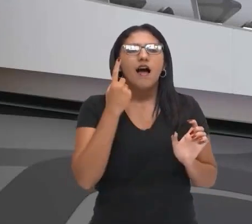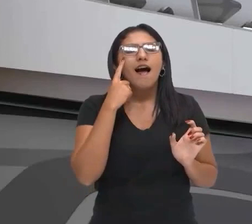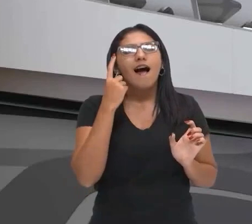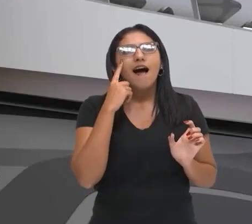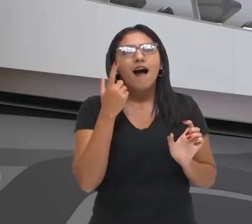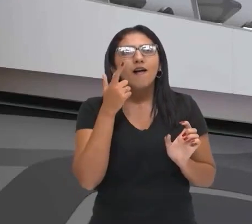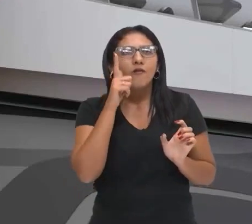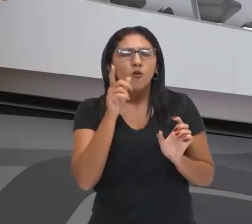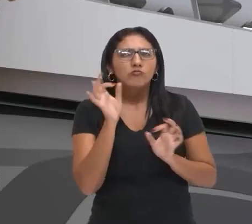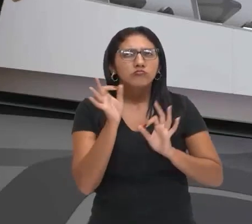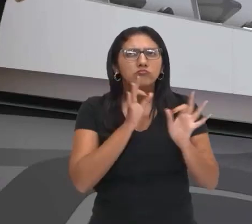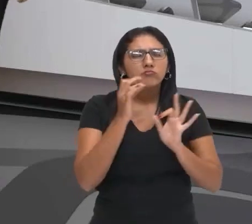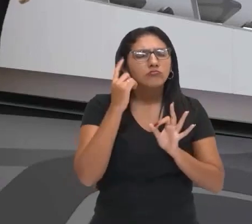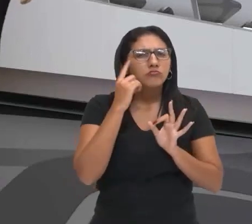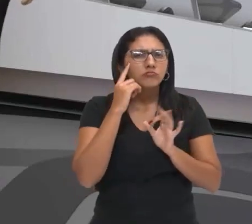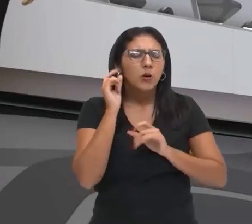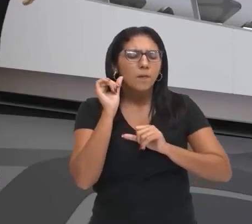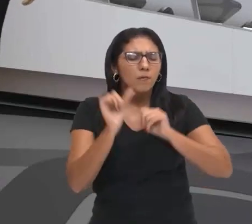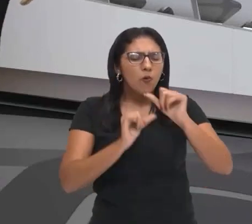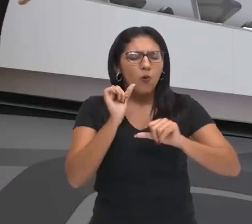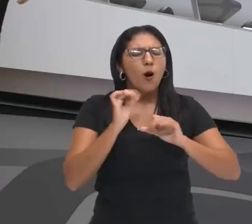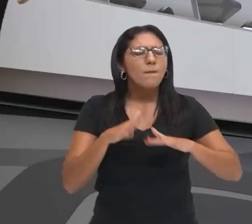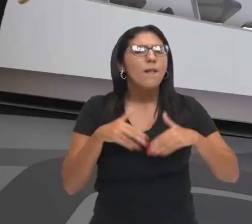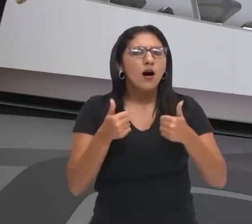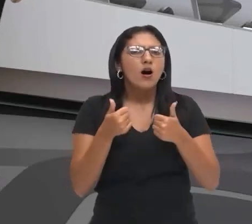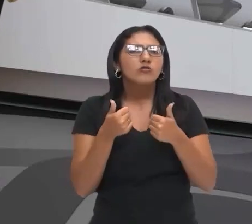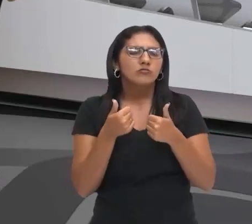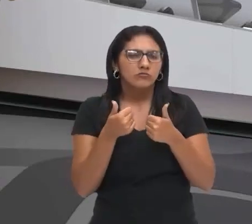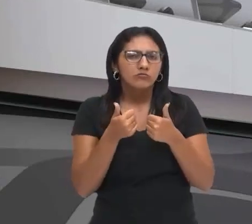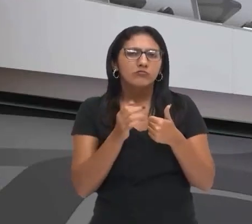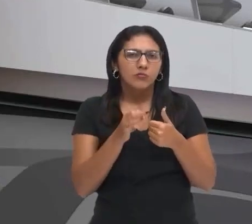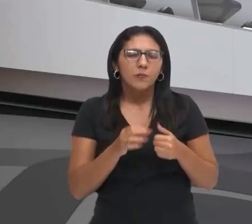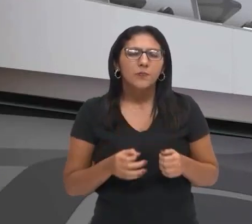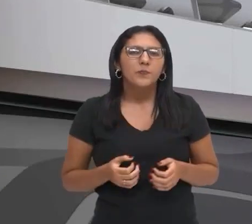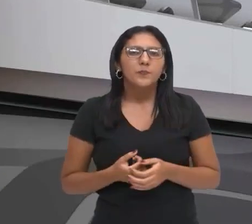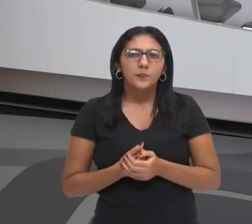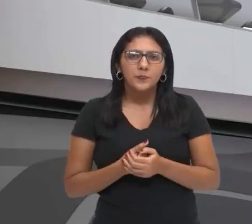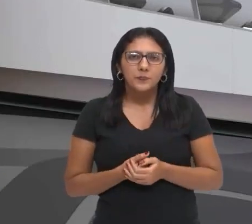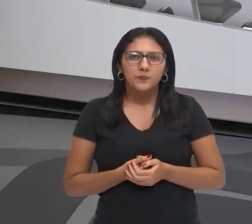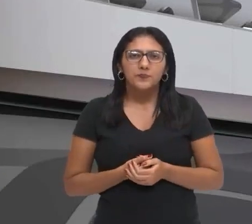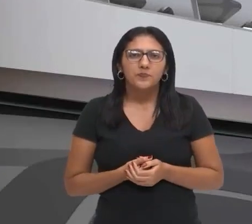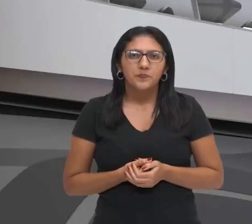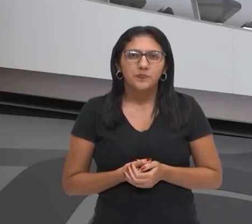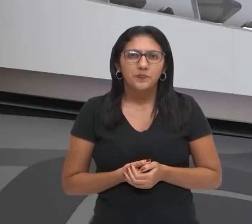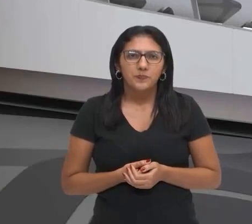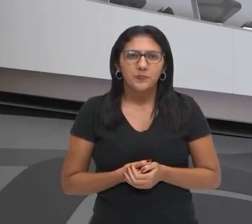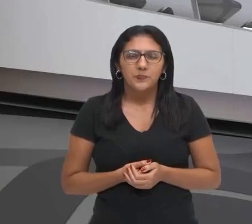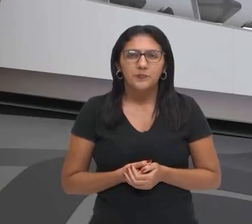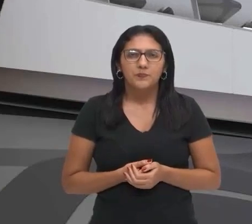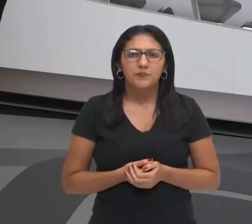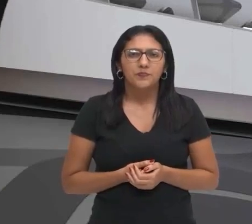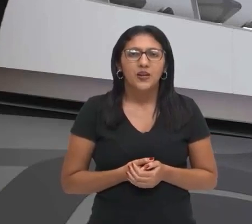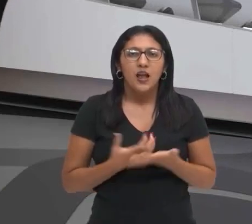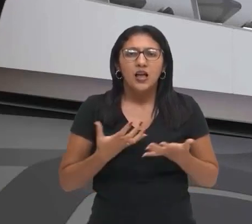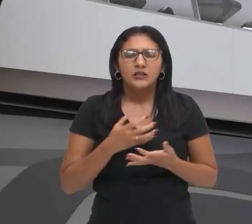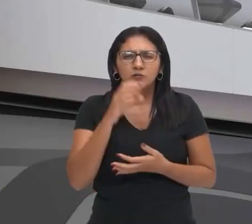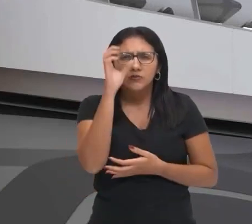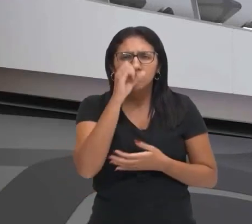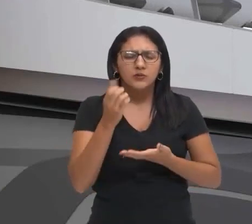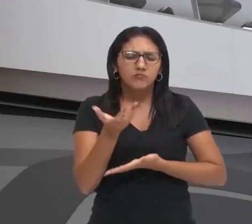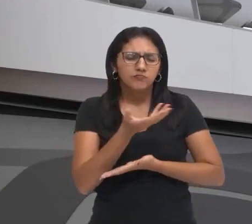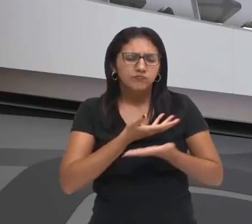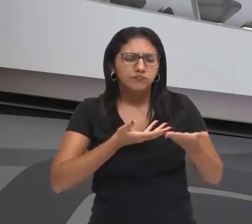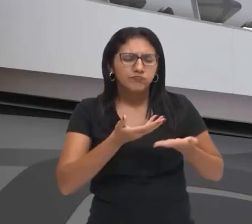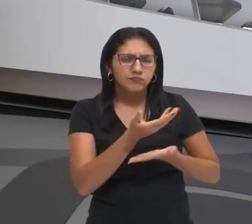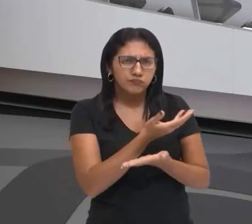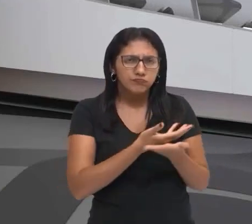poder criar isso, eu vou poder mudar, eu vou me tornar melhor, certo? Então, essa aprendizagem colaborativa,